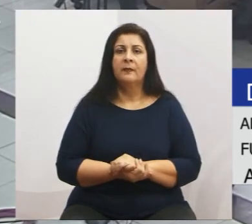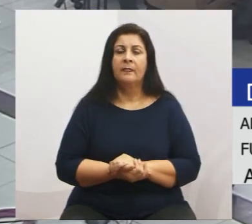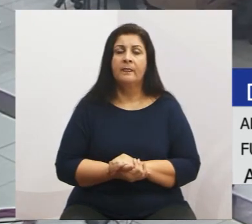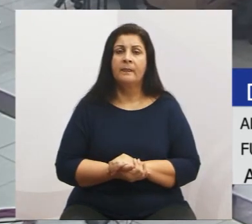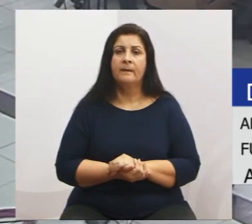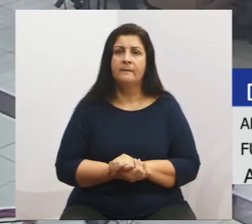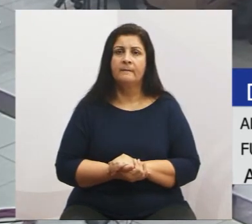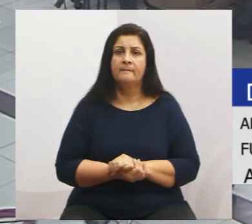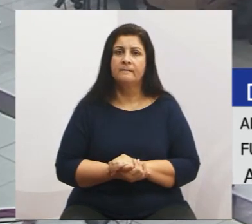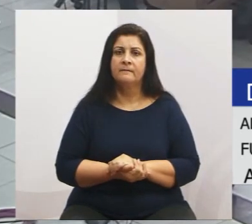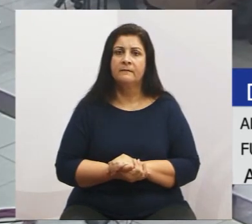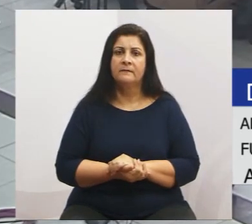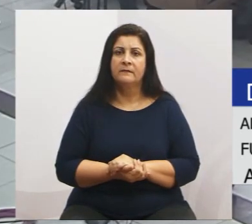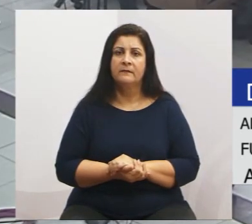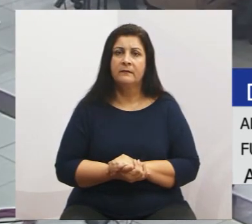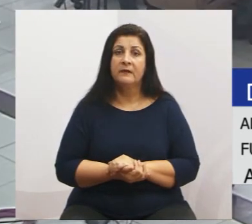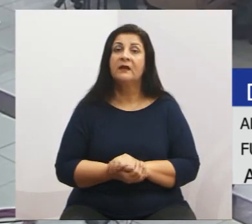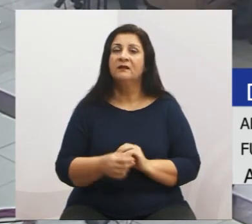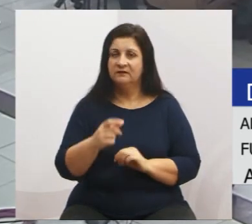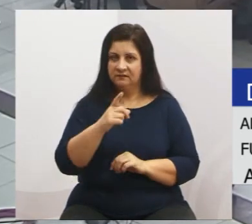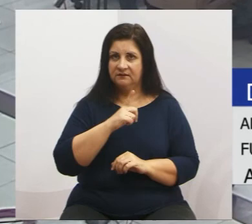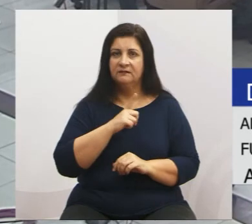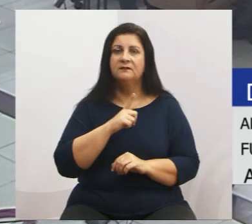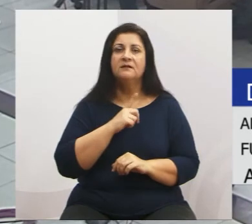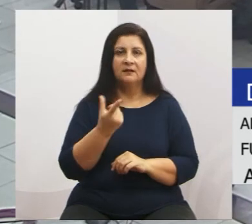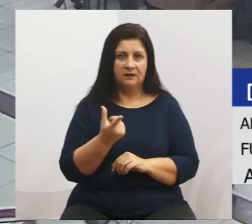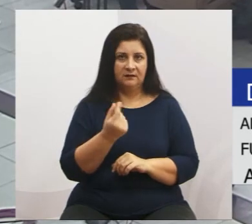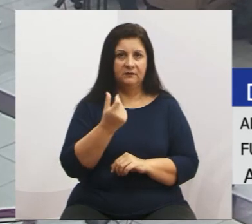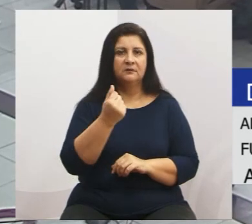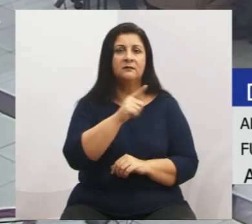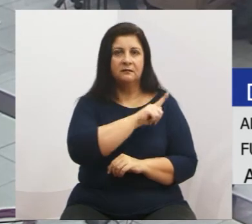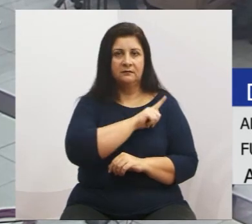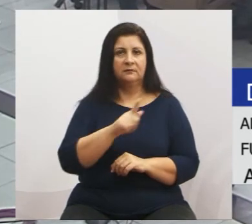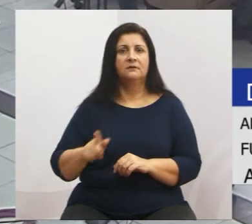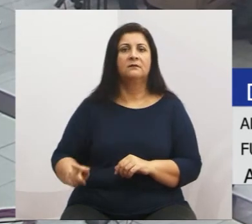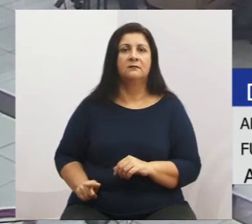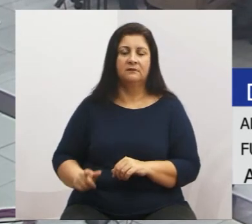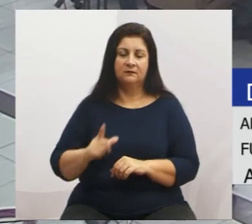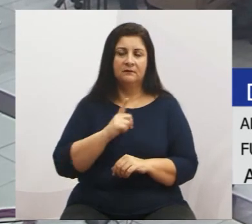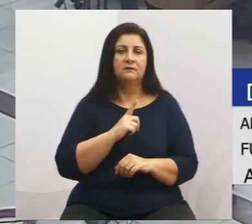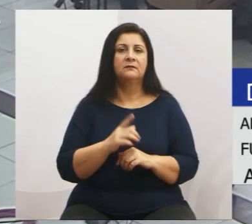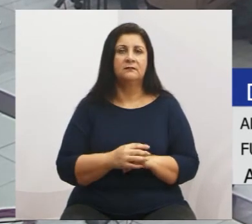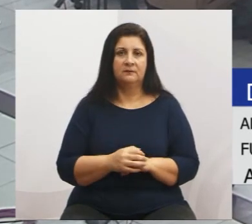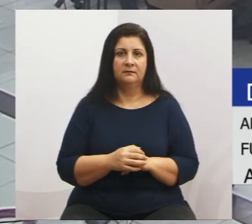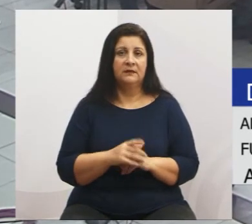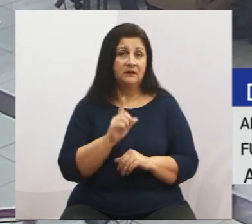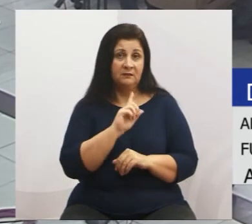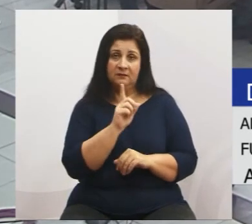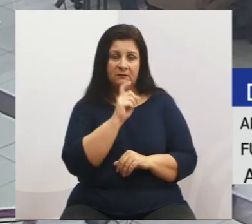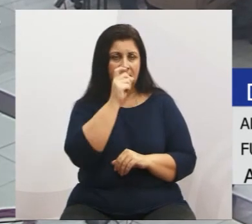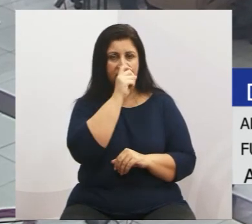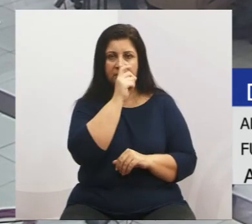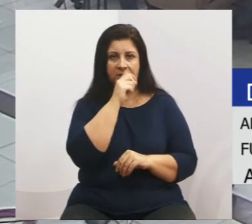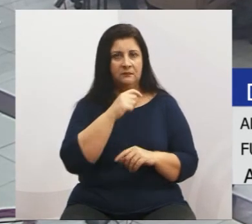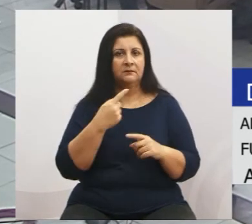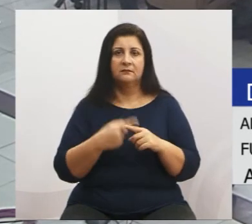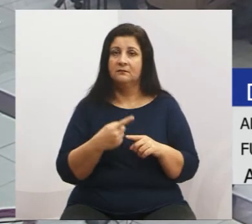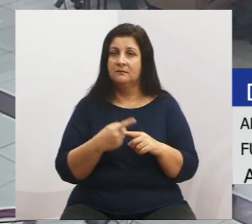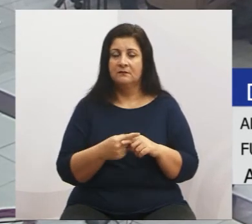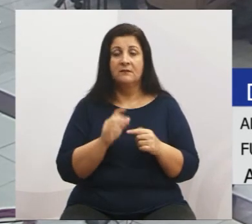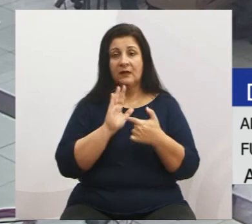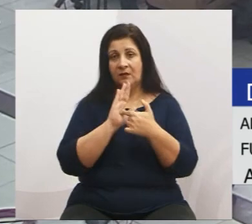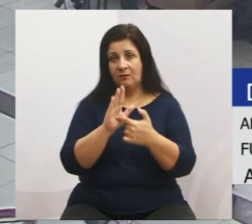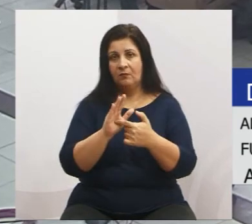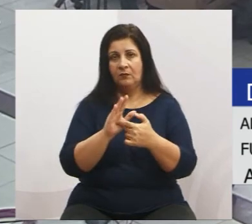fala. É, tanto tem dinheiro, né, que há poucos dias atrás, e não é fake news, porque está no portal da transparência